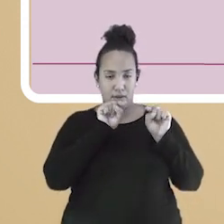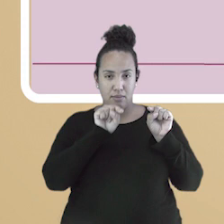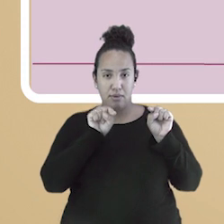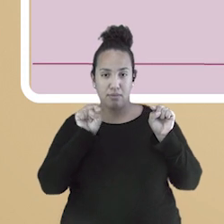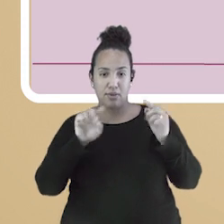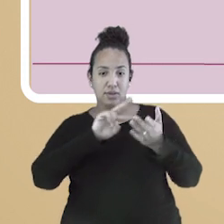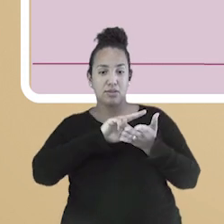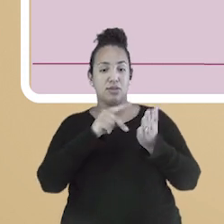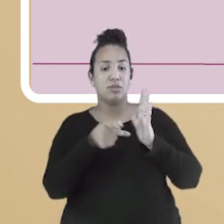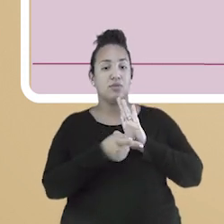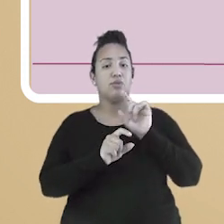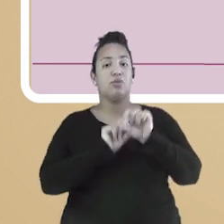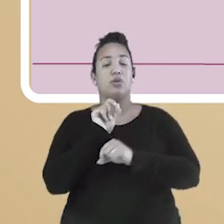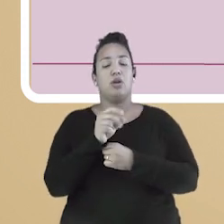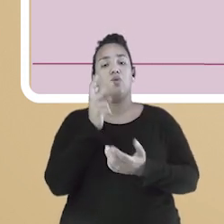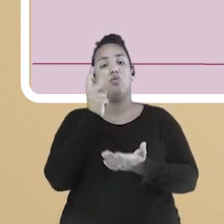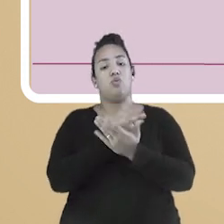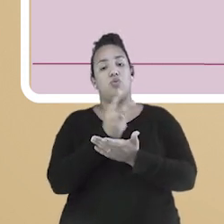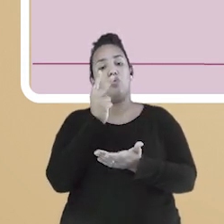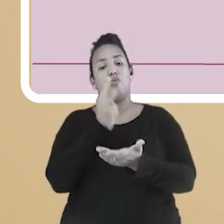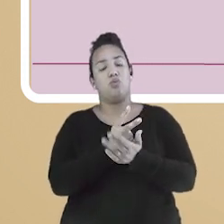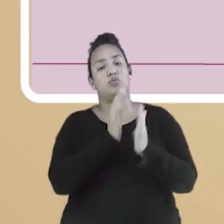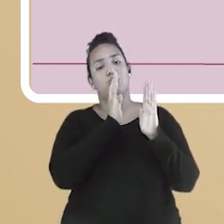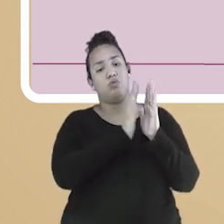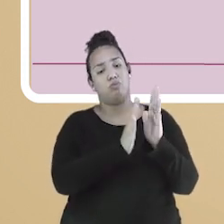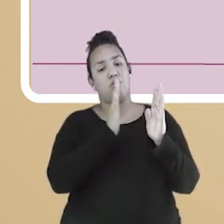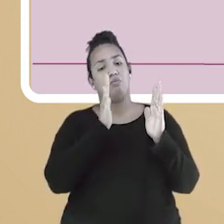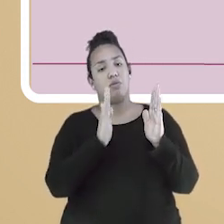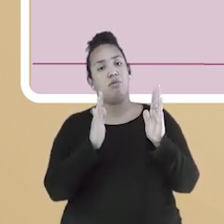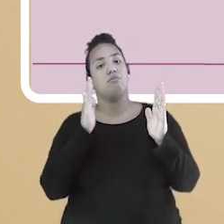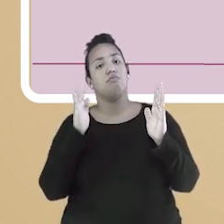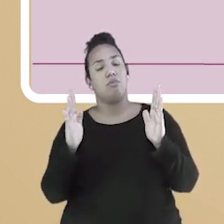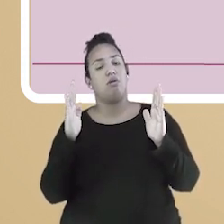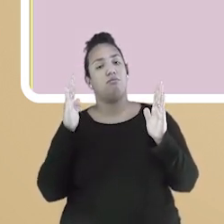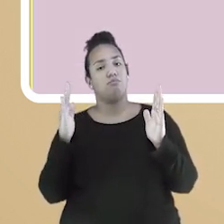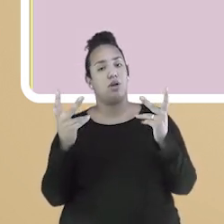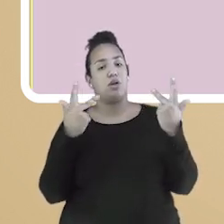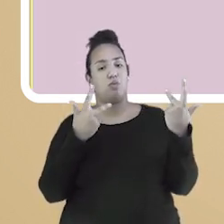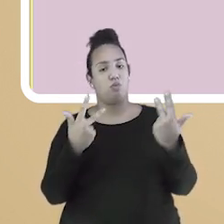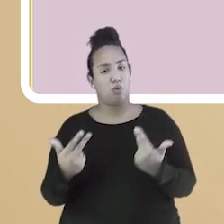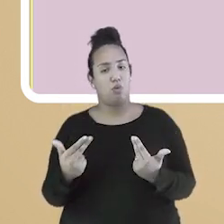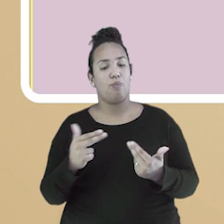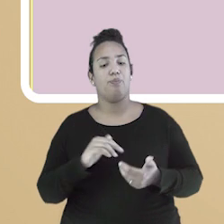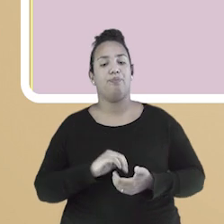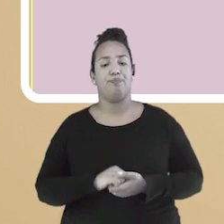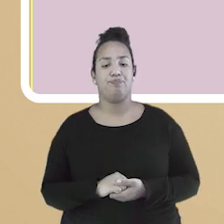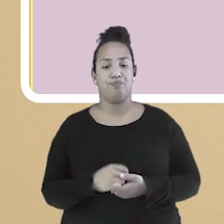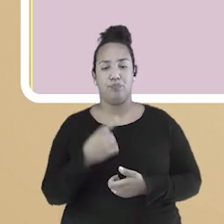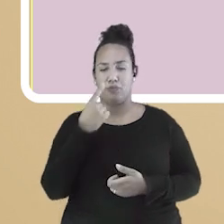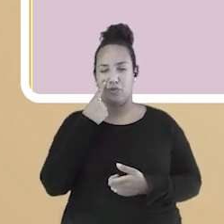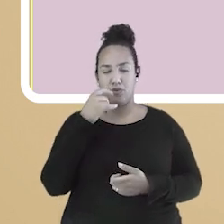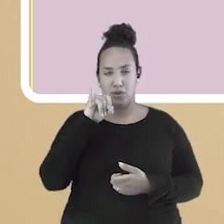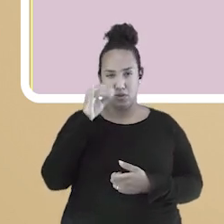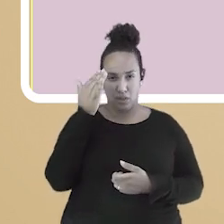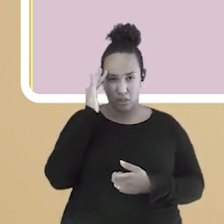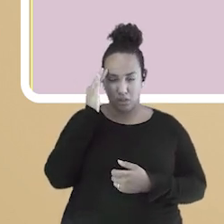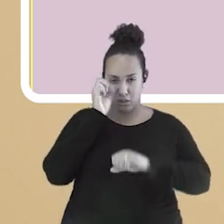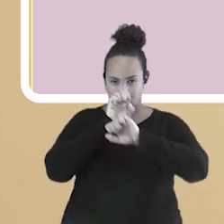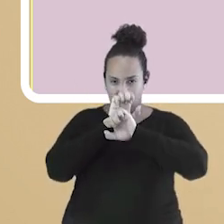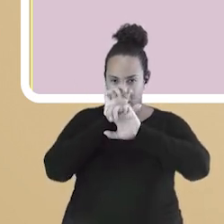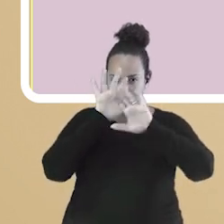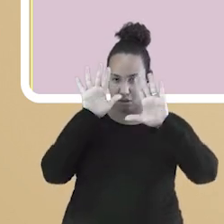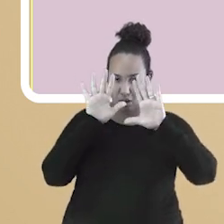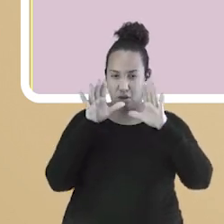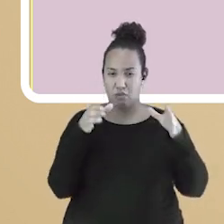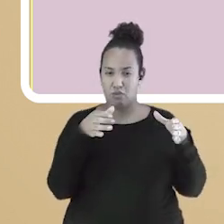a sequência continua nessa mesma ordem e nesse mesmo padrão de formação. Vamos ver se você entendeu mesmo quais são os